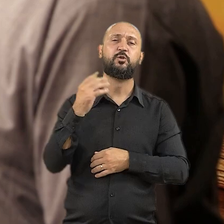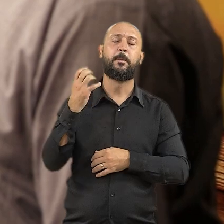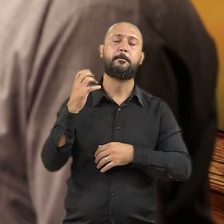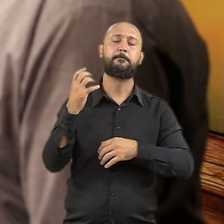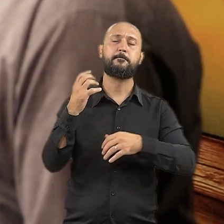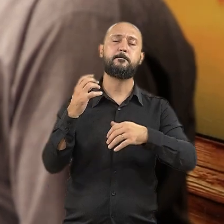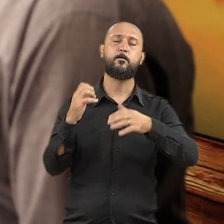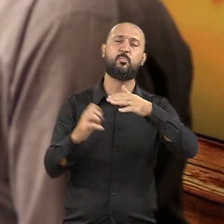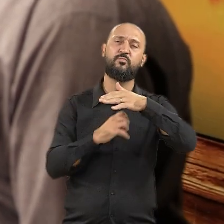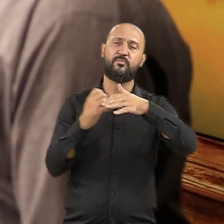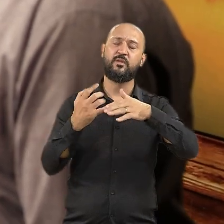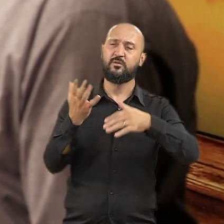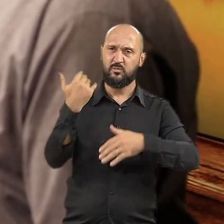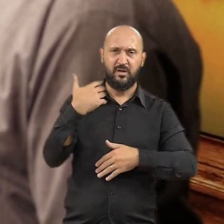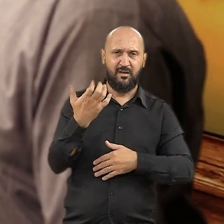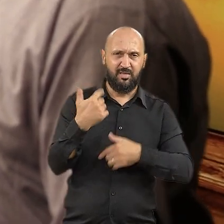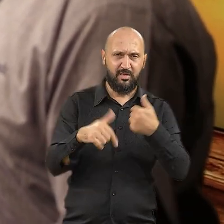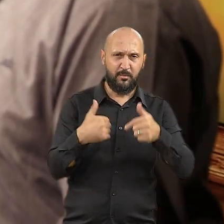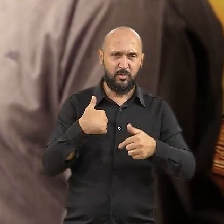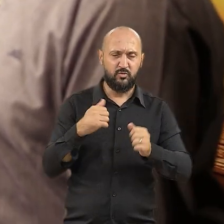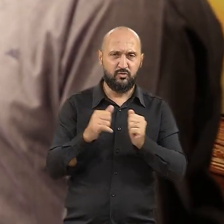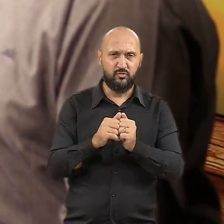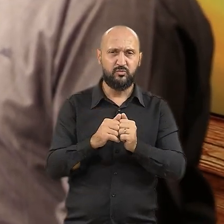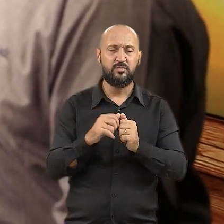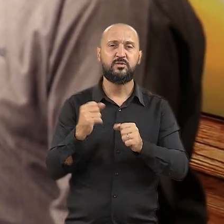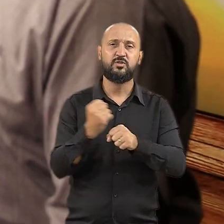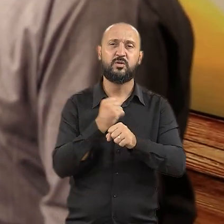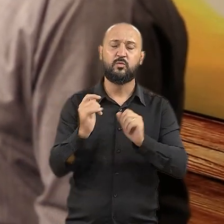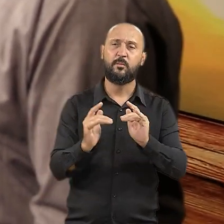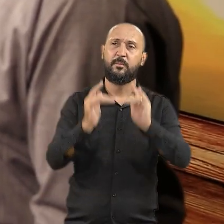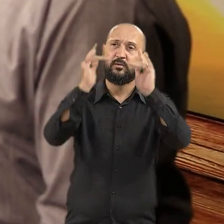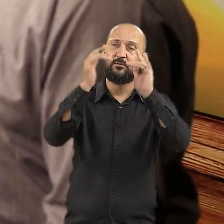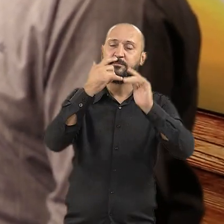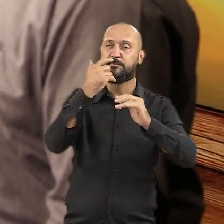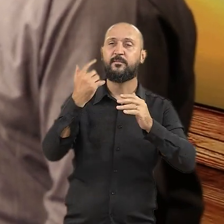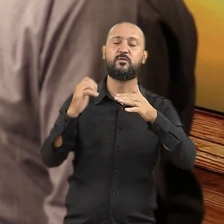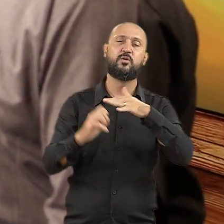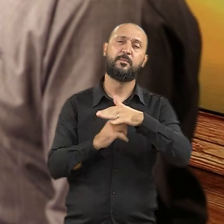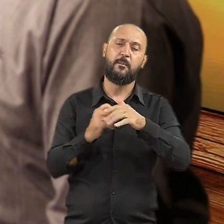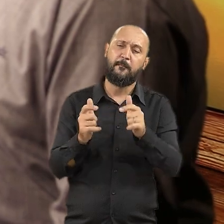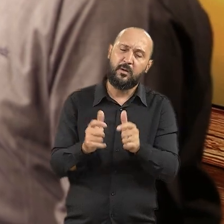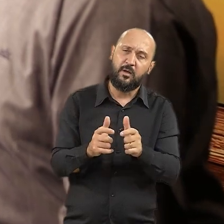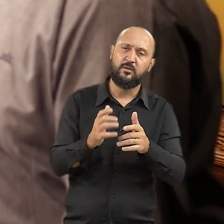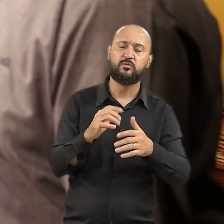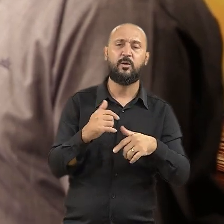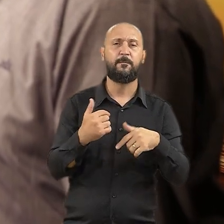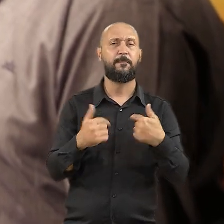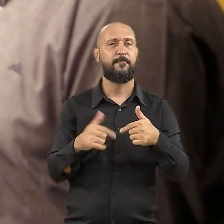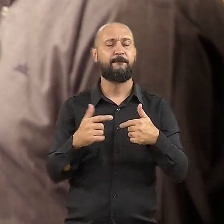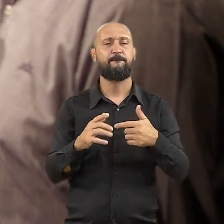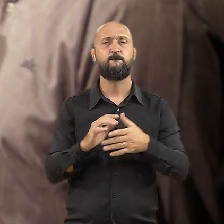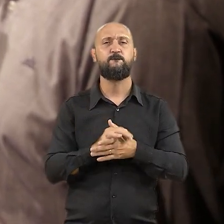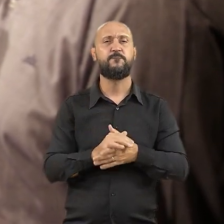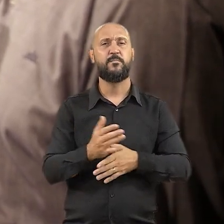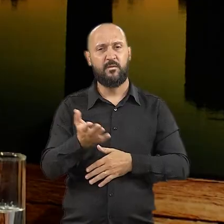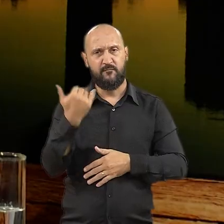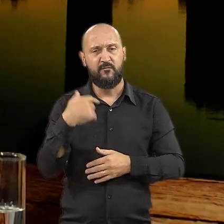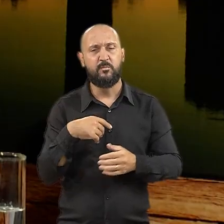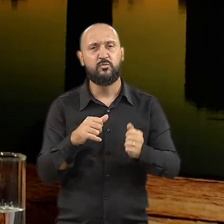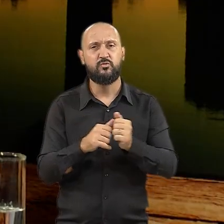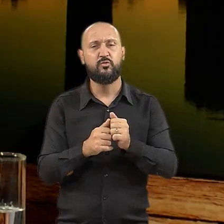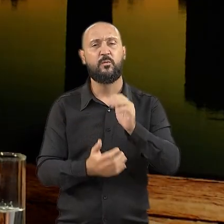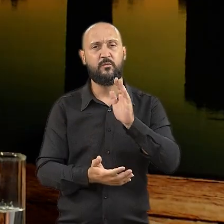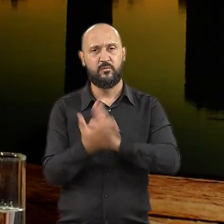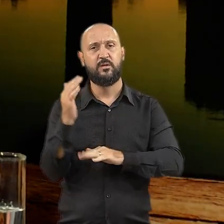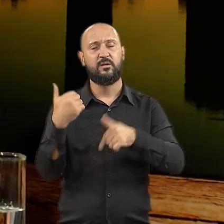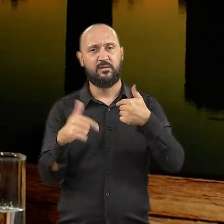uma empresa de engenharia, falou, você não quer trabalhar um pouco? Você já fez prédio grande? Eu falei, não, só empresas pequenas, eu trabalhei de coisa. Ele